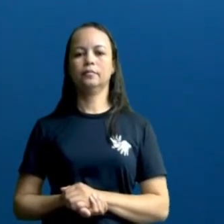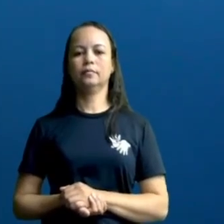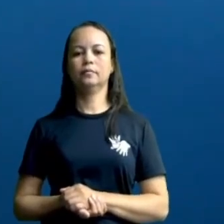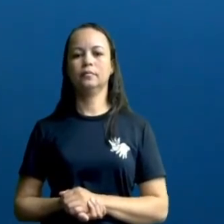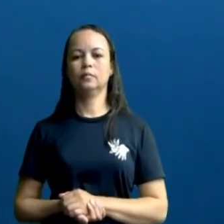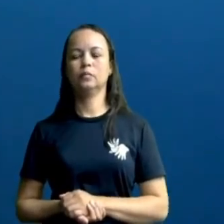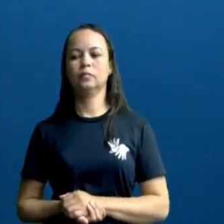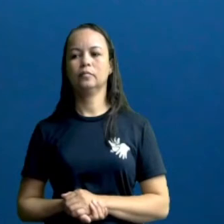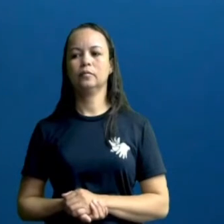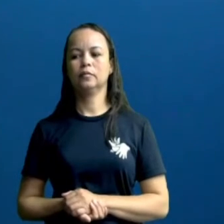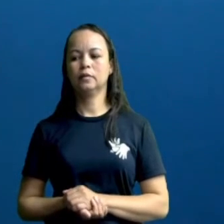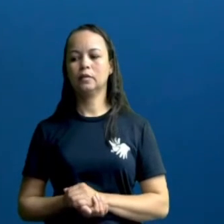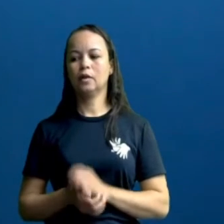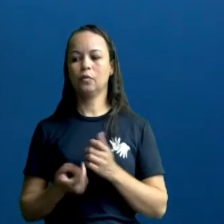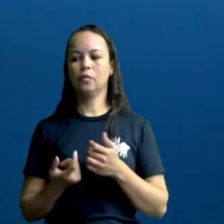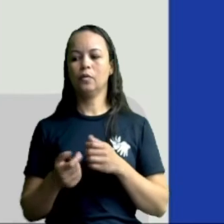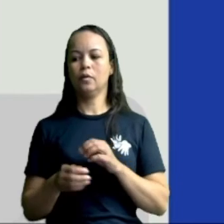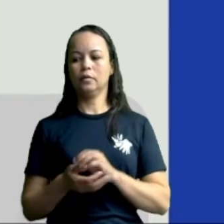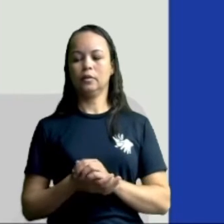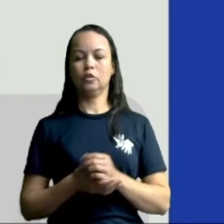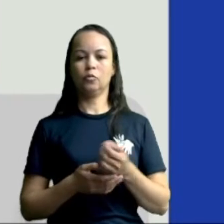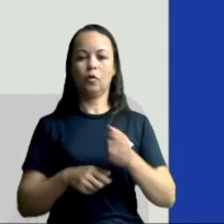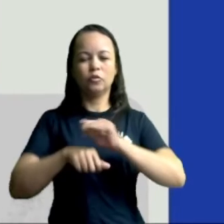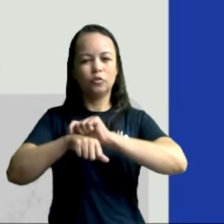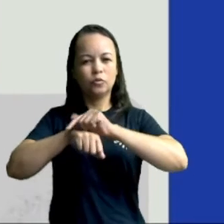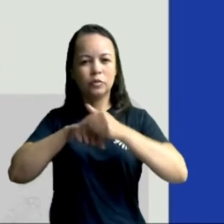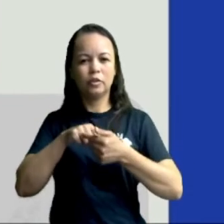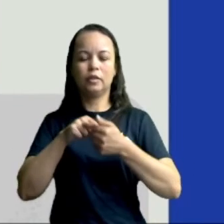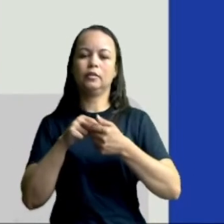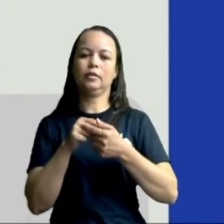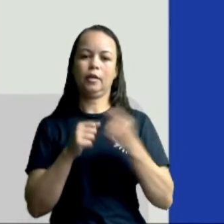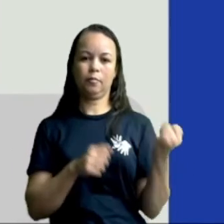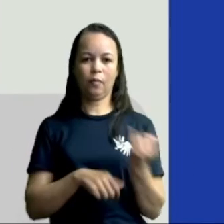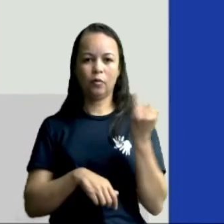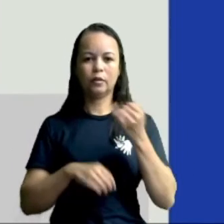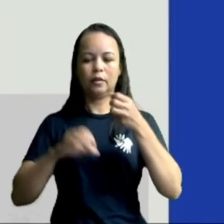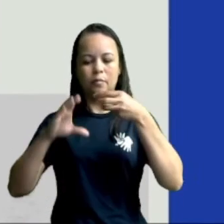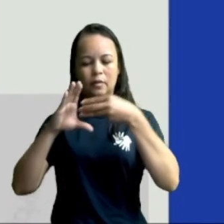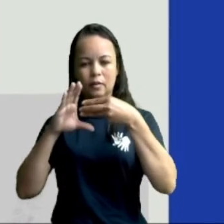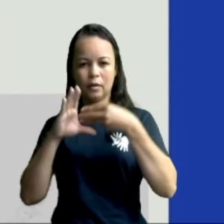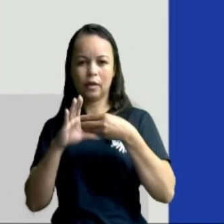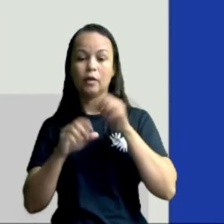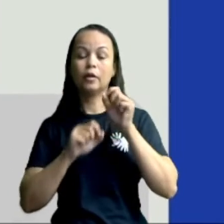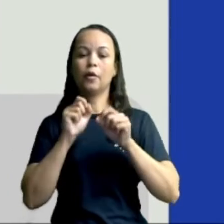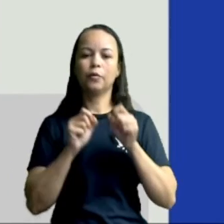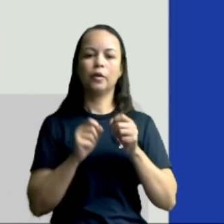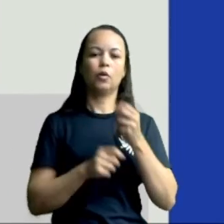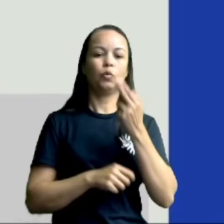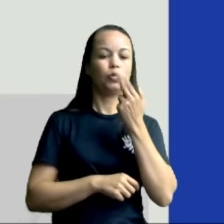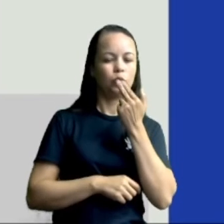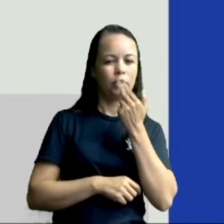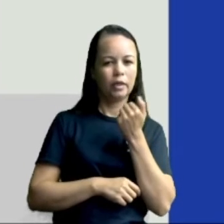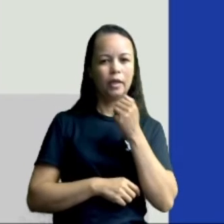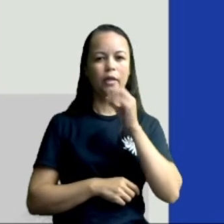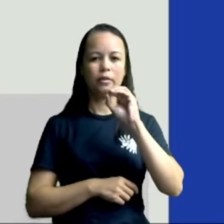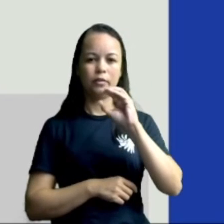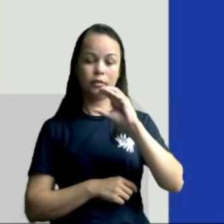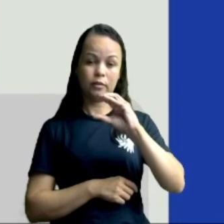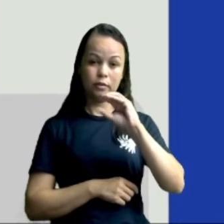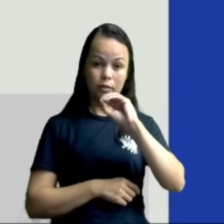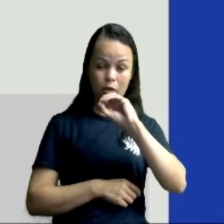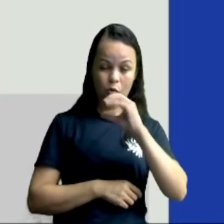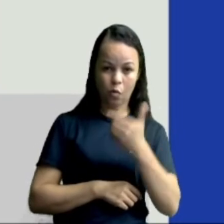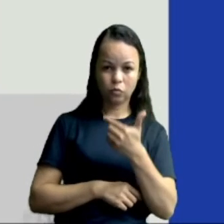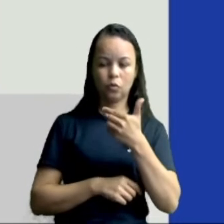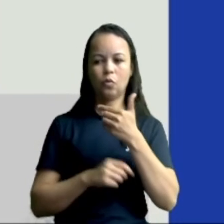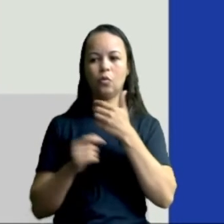exatamente isso, ó. Transporte de substâncias essenciais para as células, e aqui a gente pode citar o oxigênio e nutrientes, os hormônios e outras